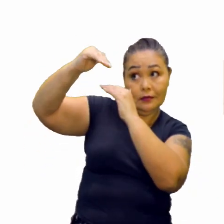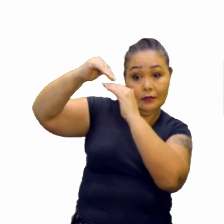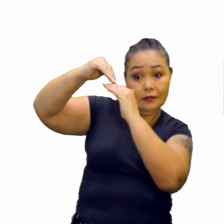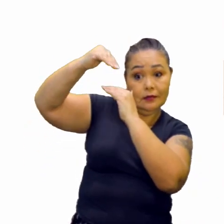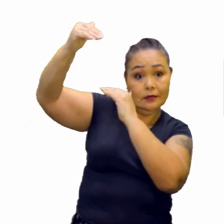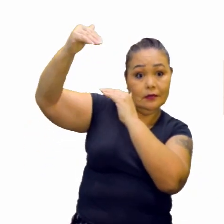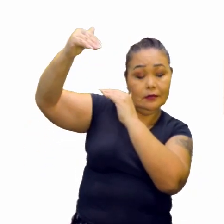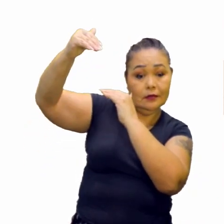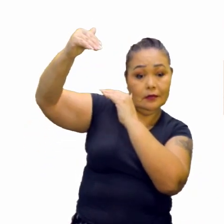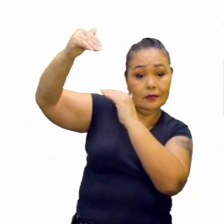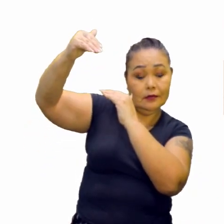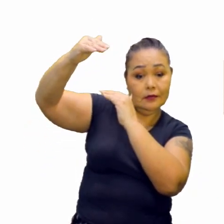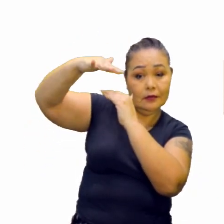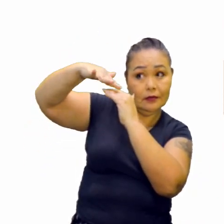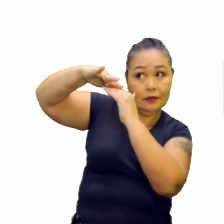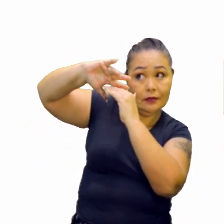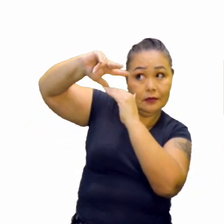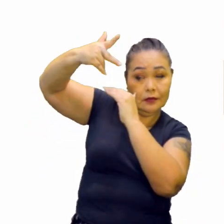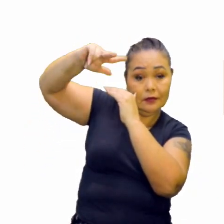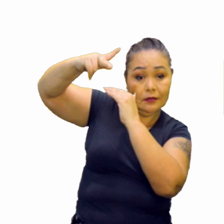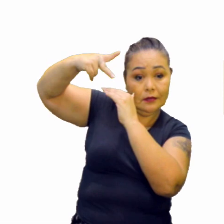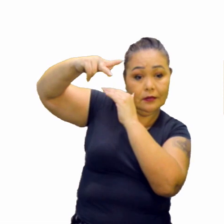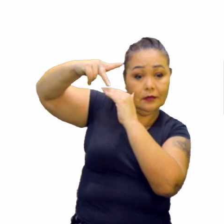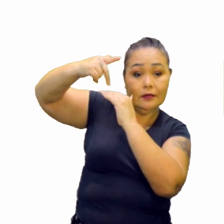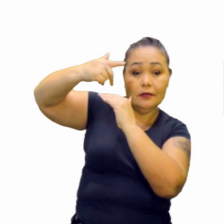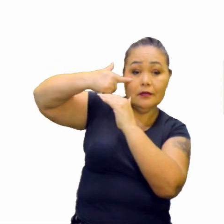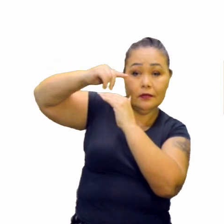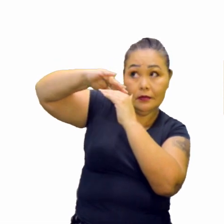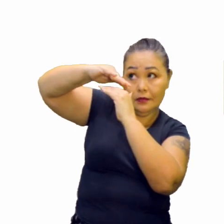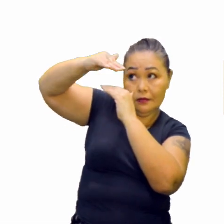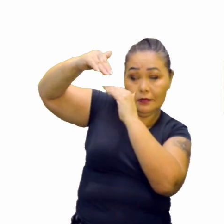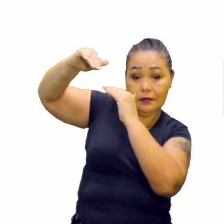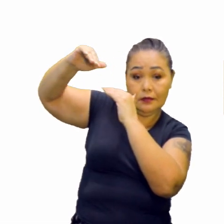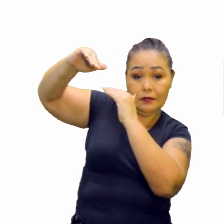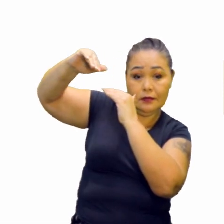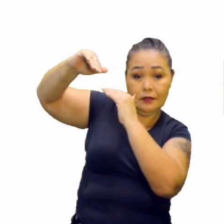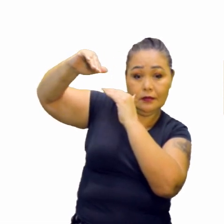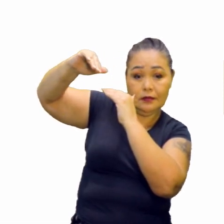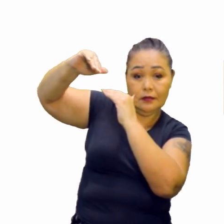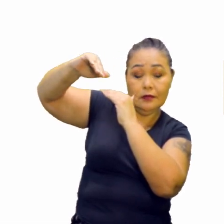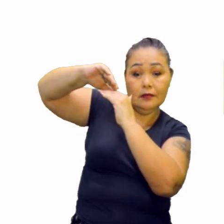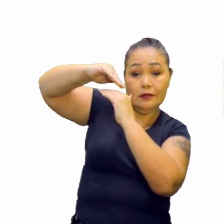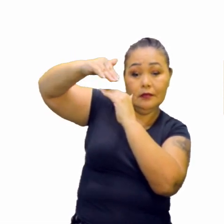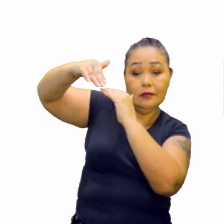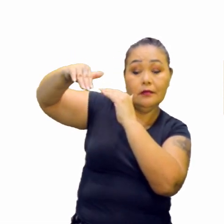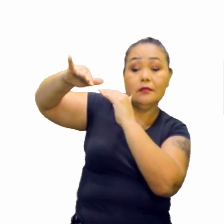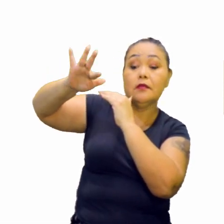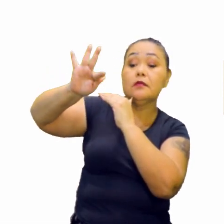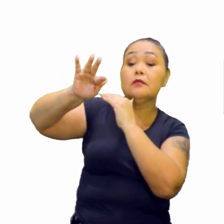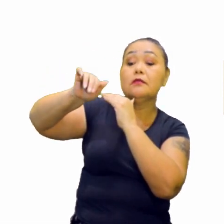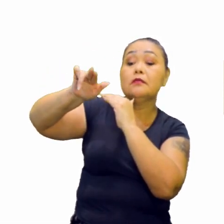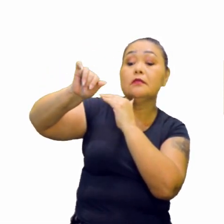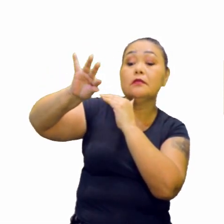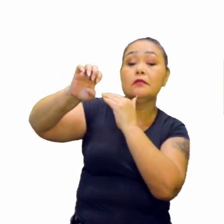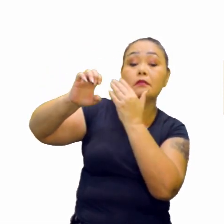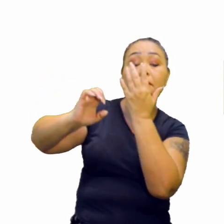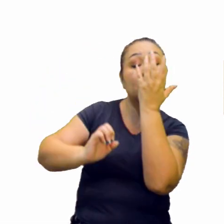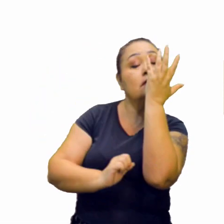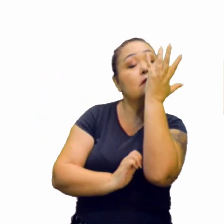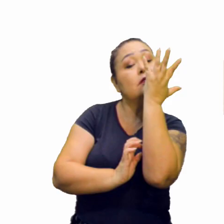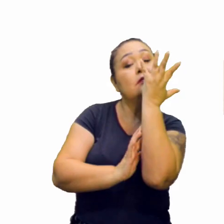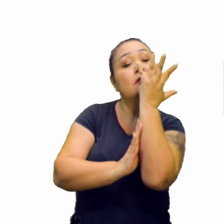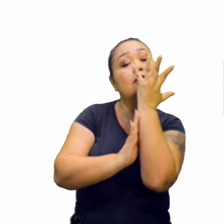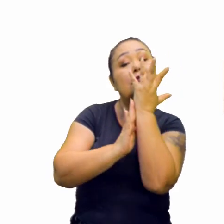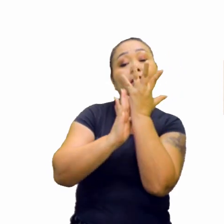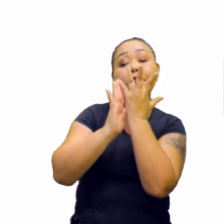que pega, claro, né, gente? Está vendo essa parte aqui, ó? Que é a parte do fuste, vamos falar assim, das árvores nativas,